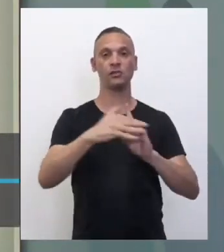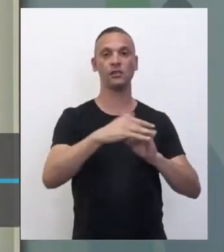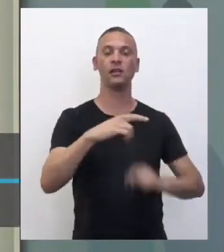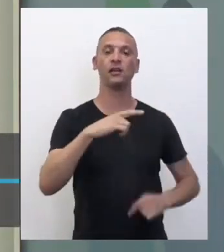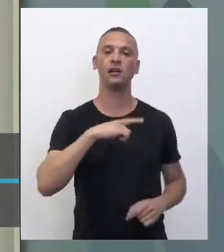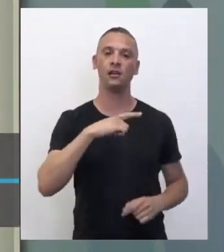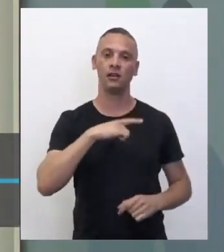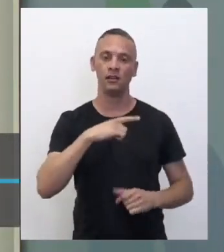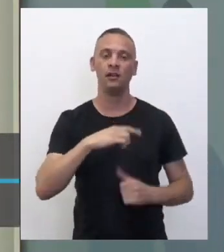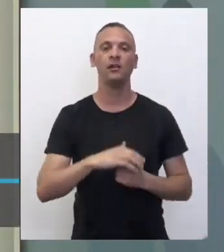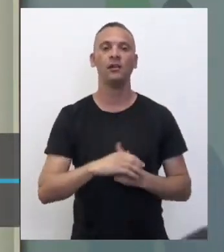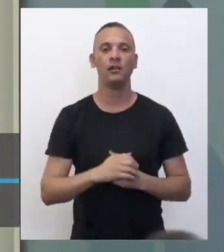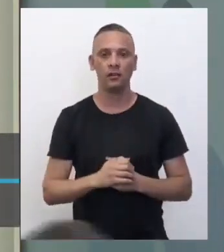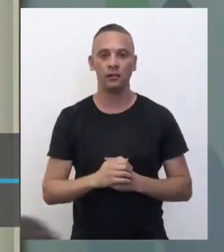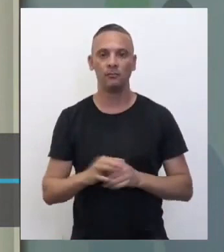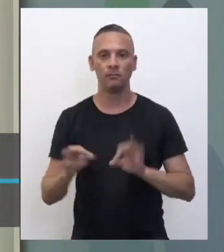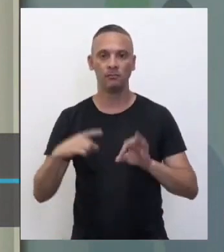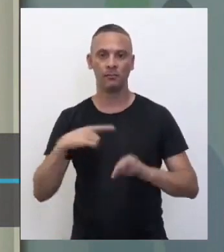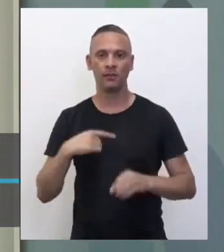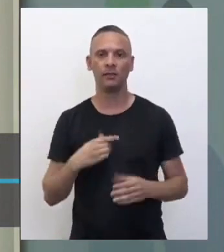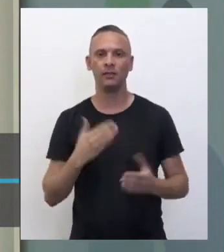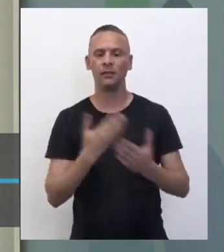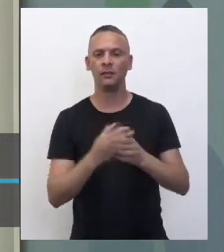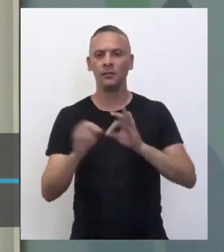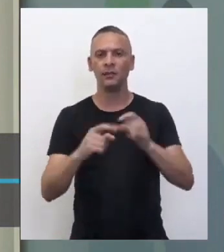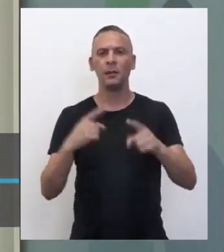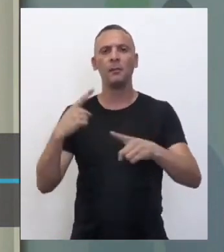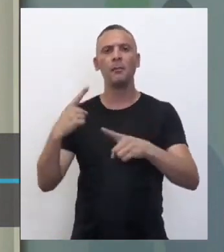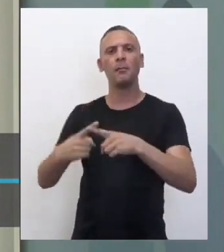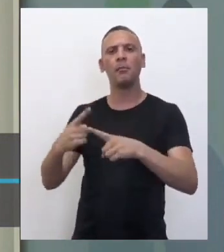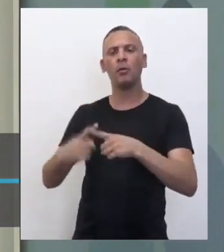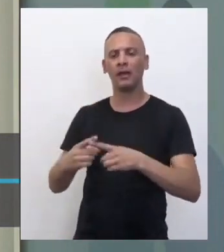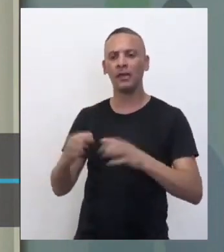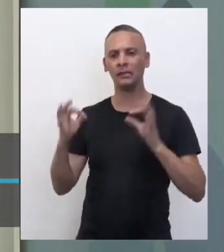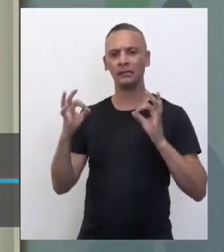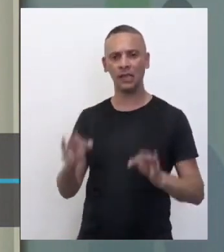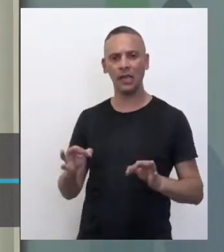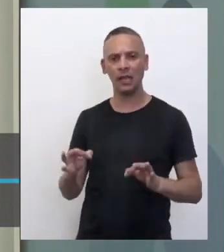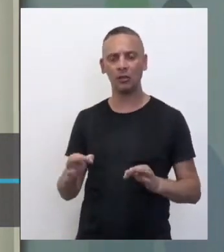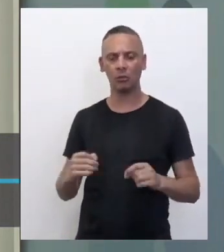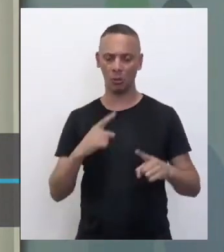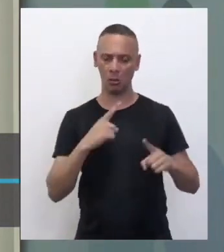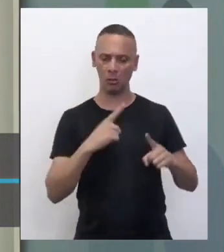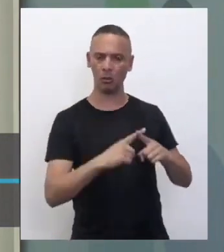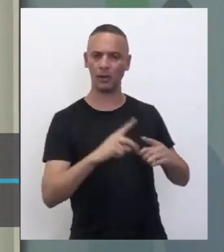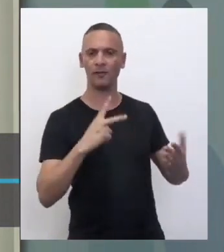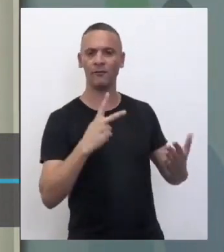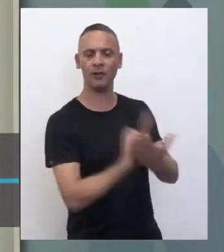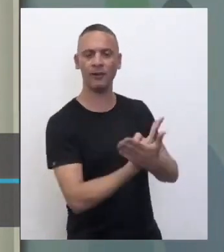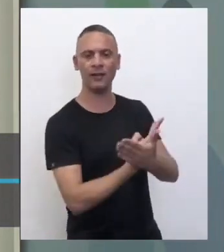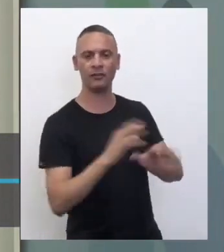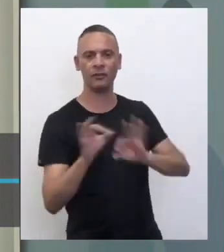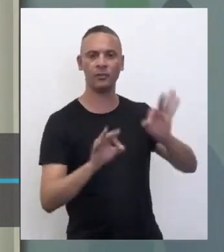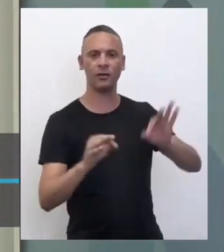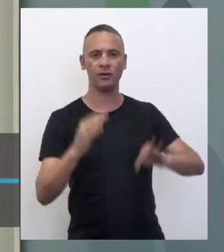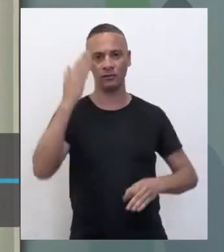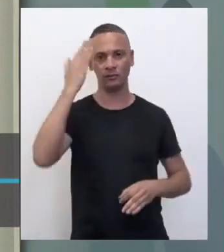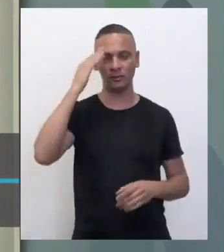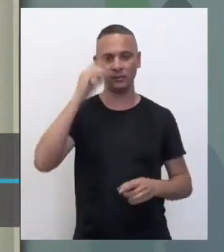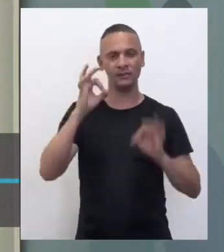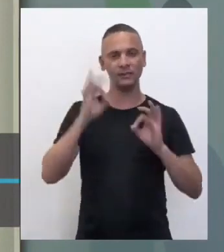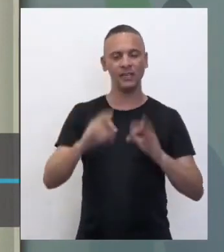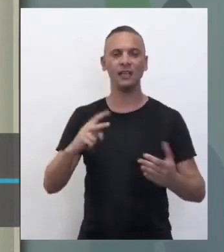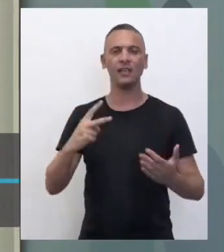ética nada mais é do que o estudo dela. Por que é certo? Por que é errado? O que é o certo? O que é errado?